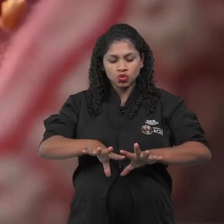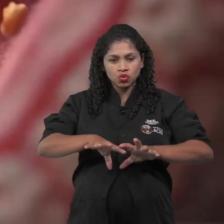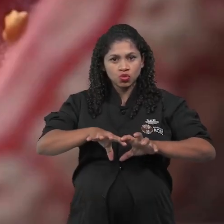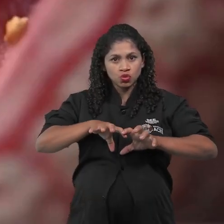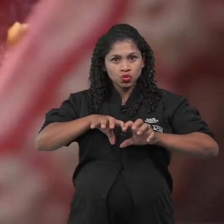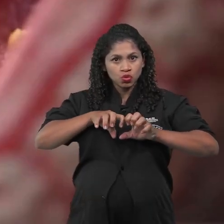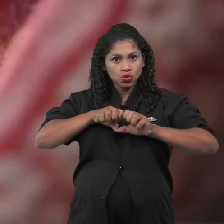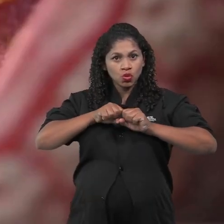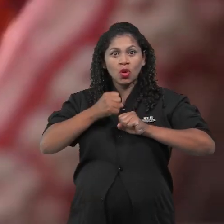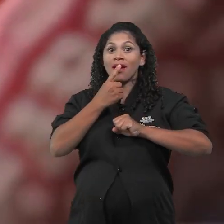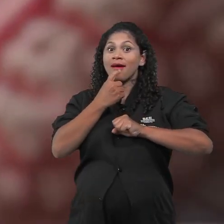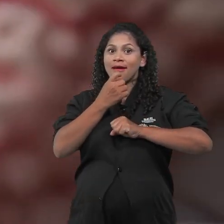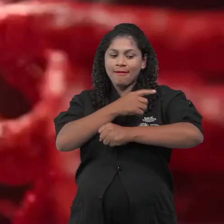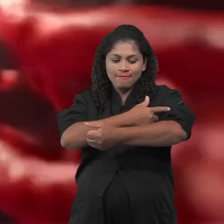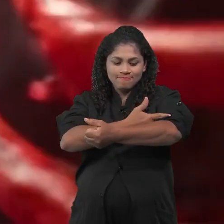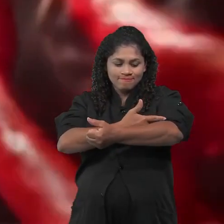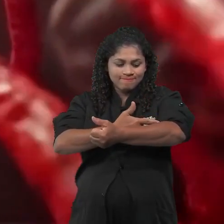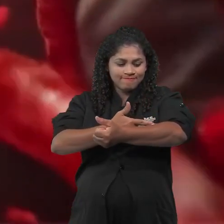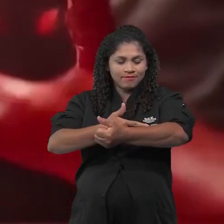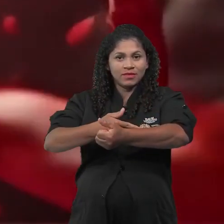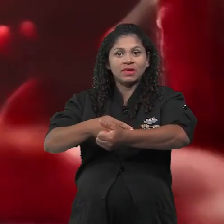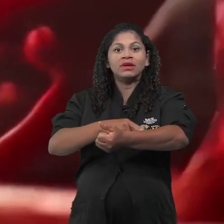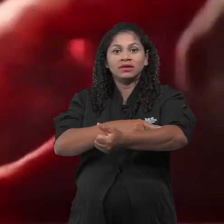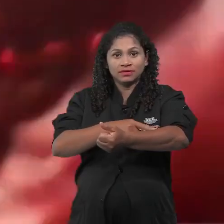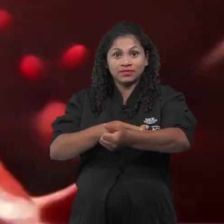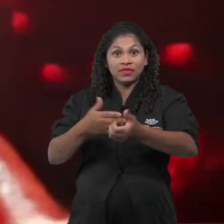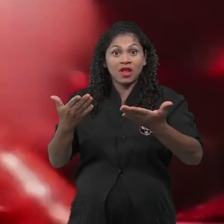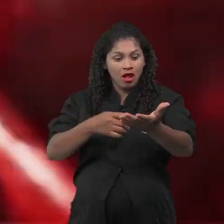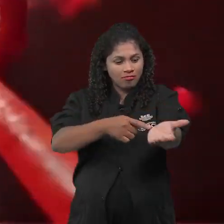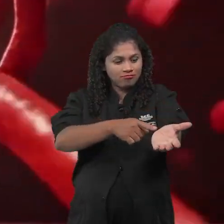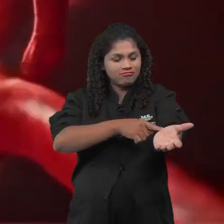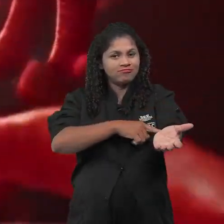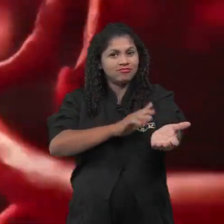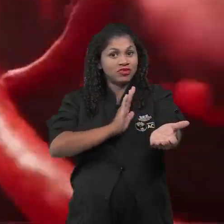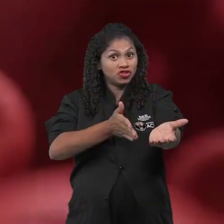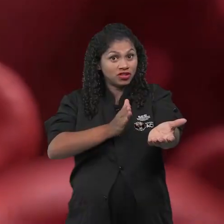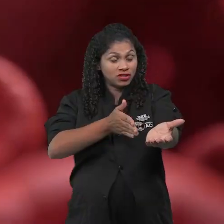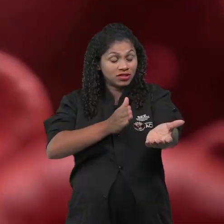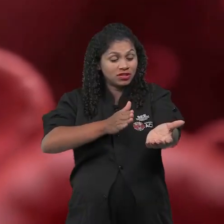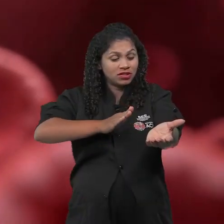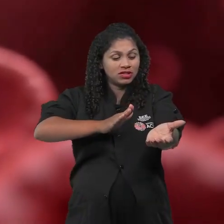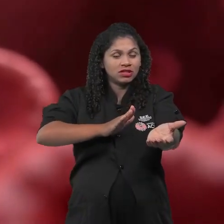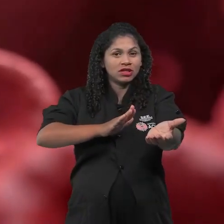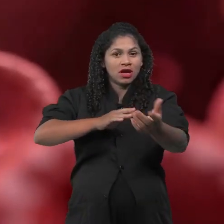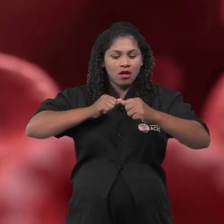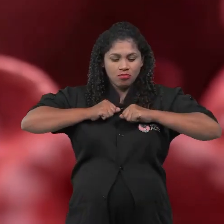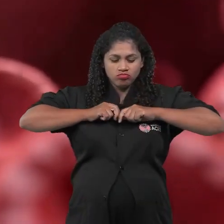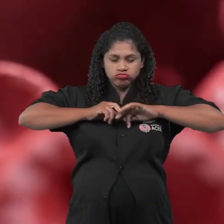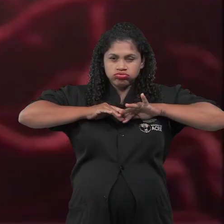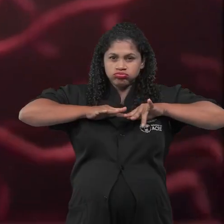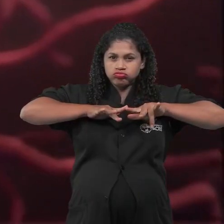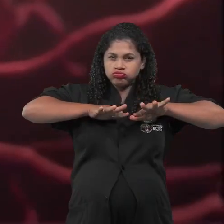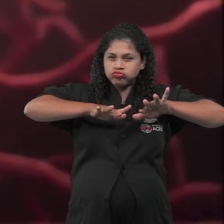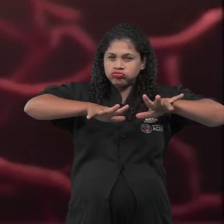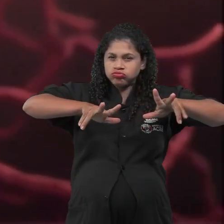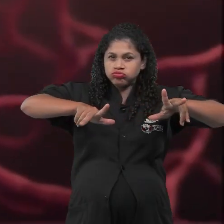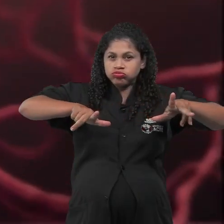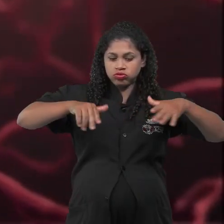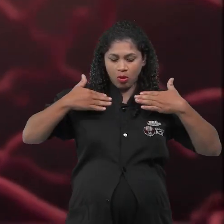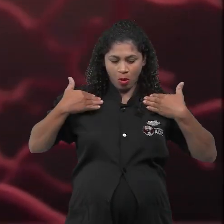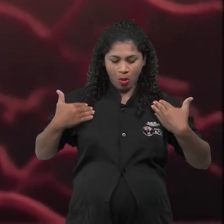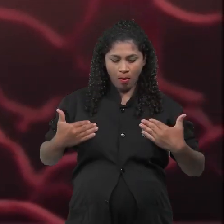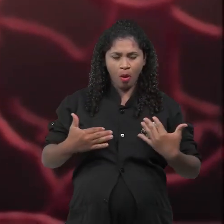sanguínea. Agora que o paracetamol está no sangue, ele viaja pelo corpo inteiro. Mas como ele sabe onde